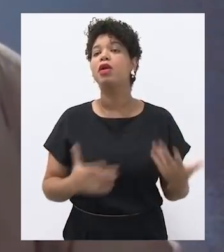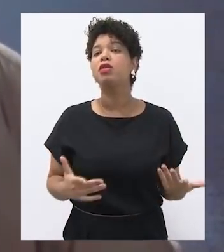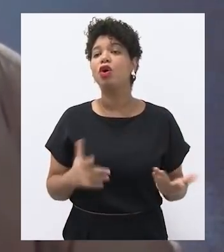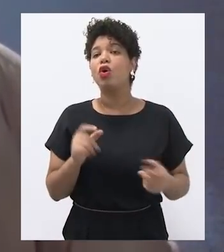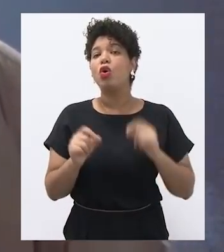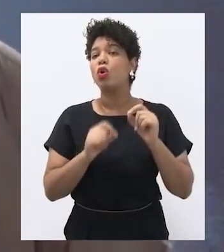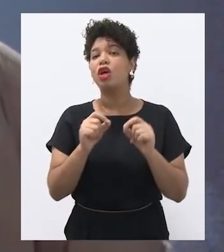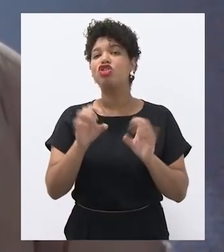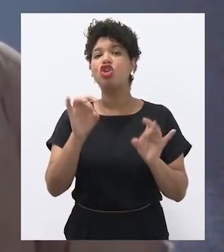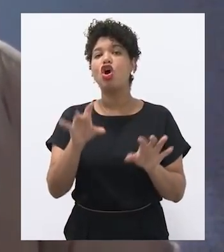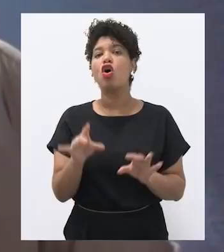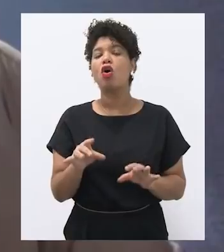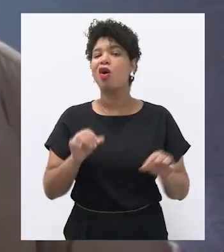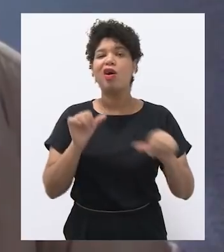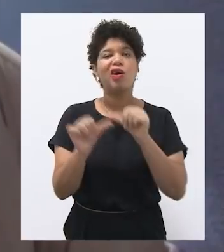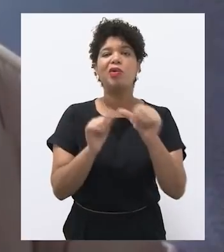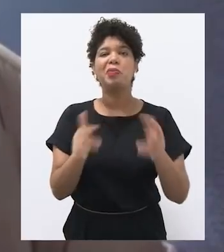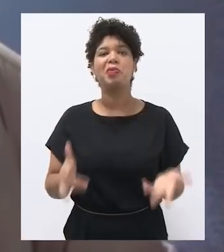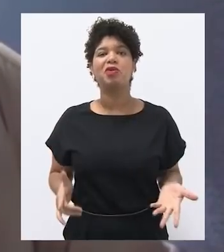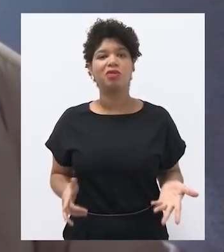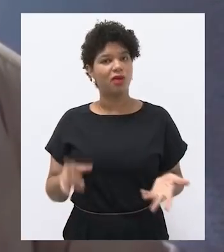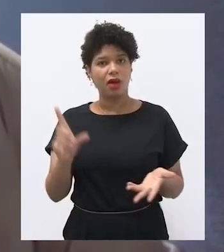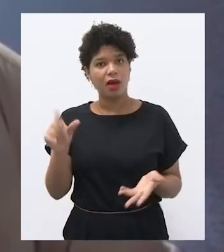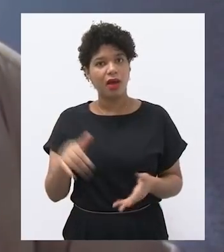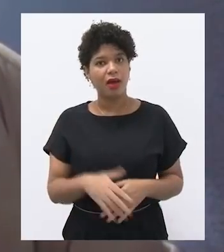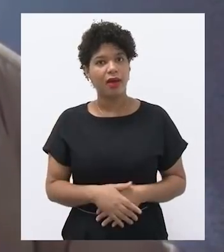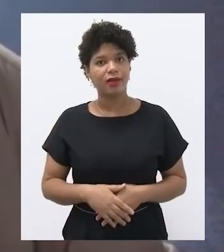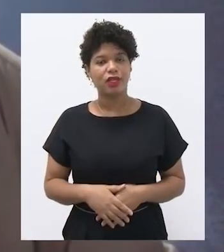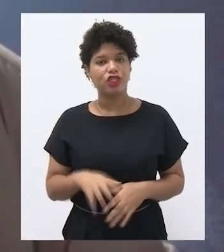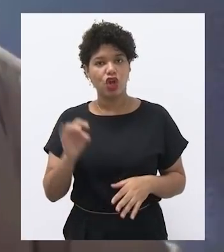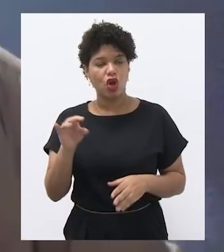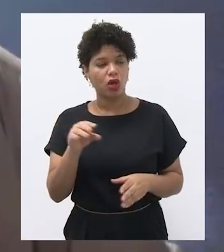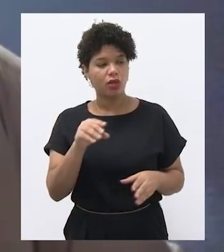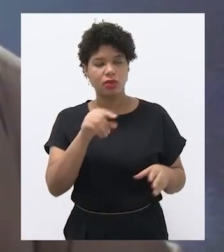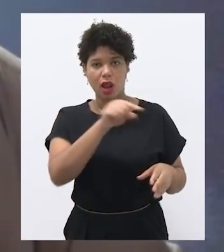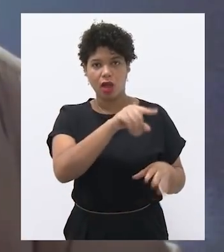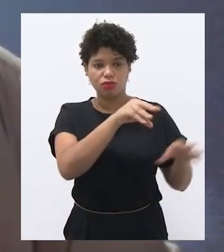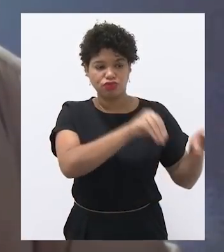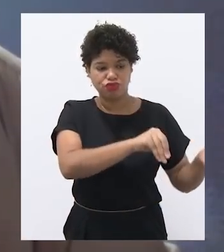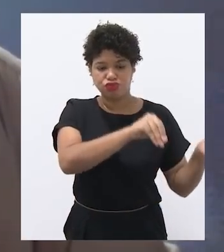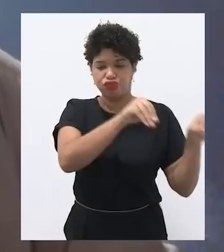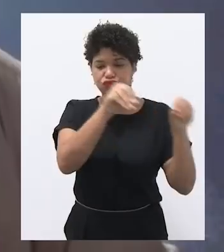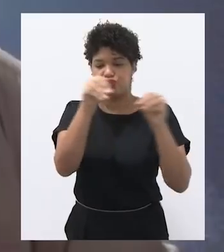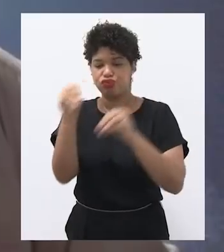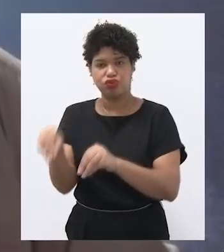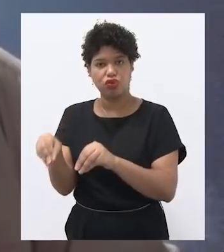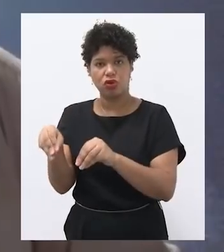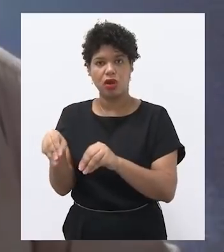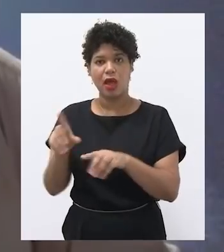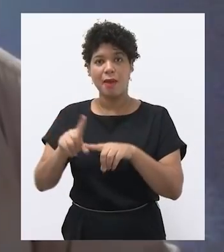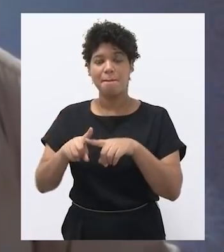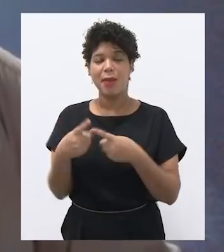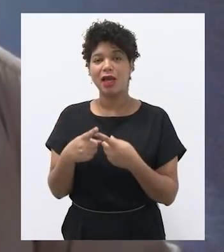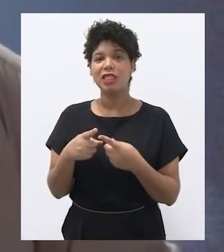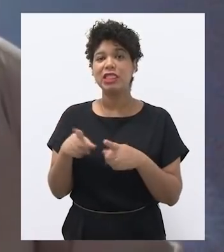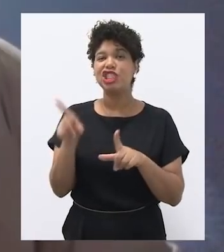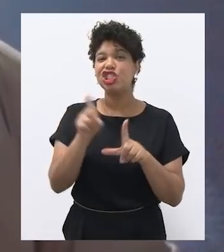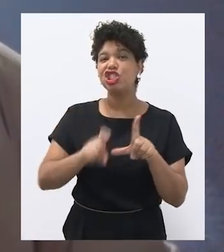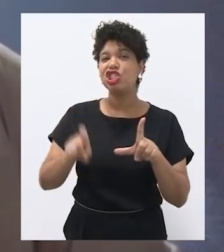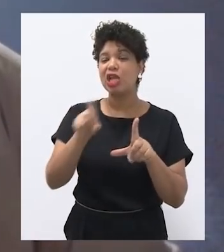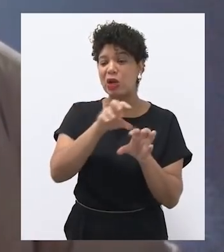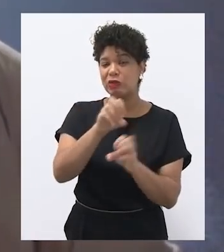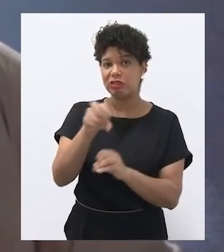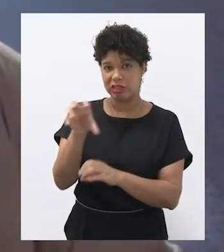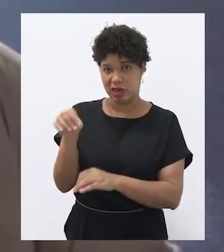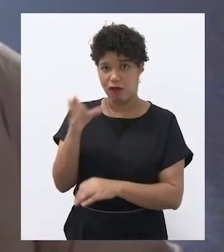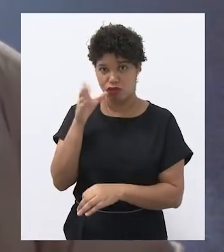um deslocamento do seu lugar de trabalho. Você dispersou as pessoas. Você não digitalizou a sua empresa. Portanto, é um erro